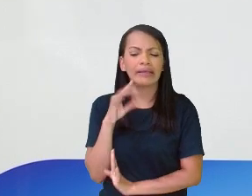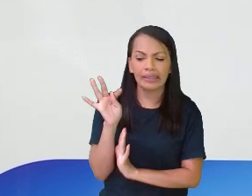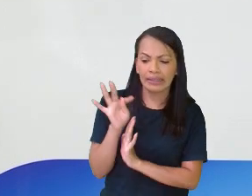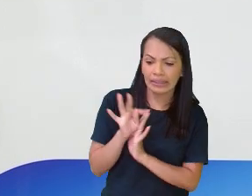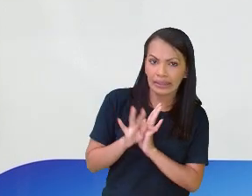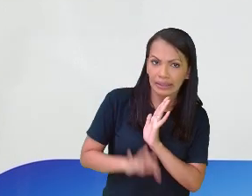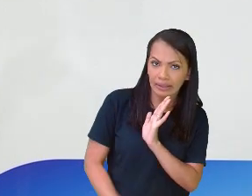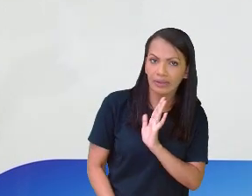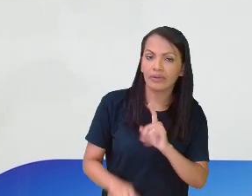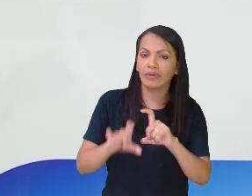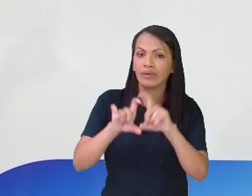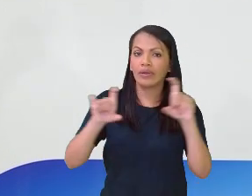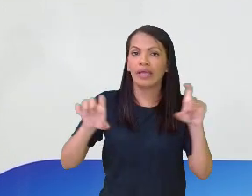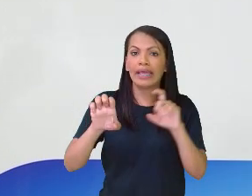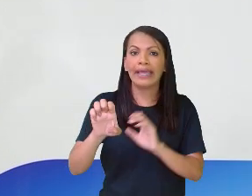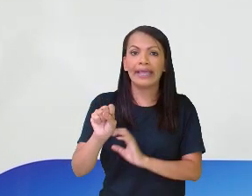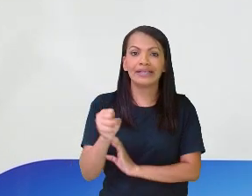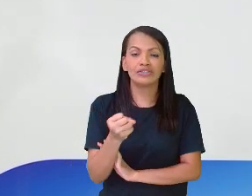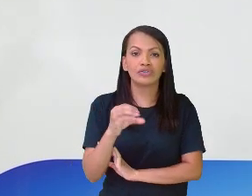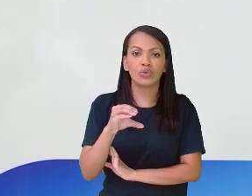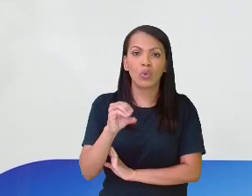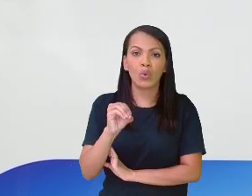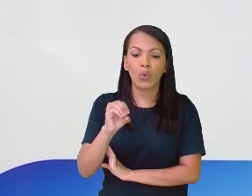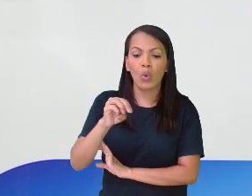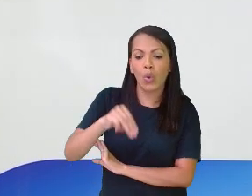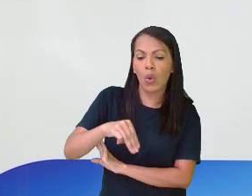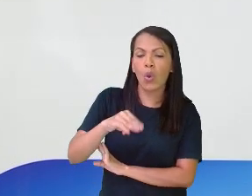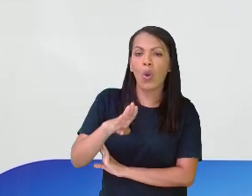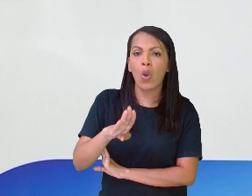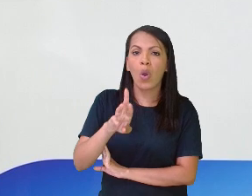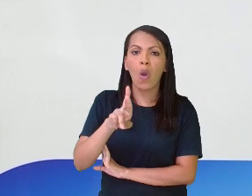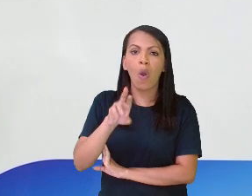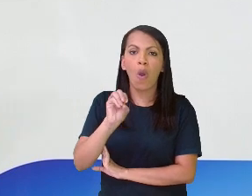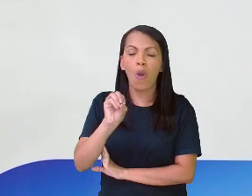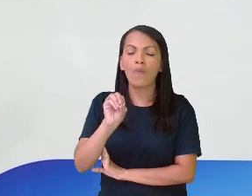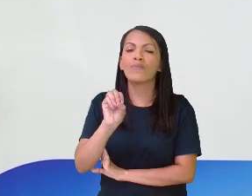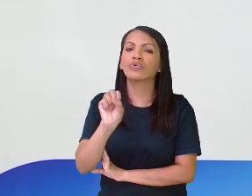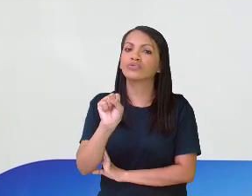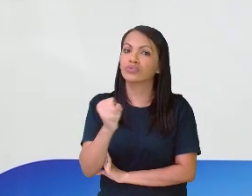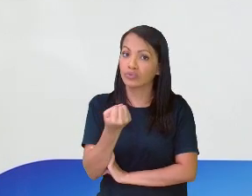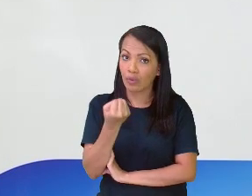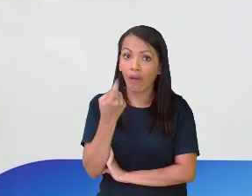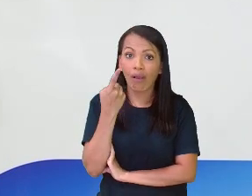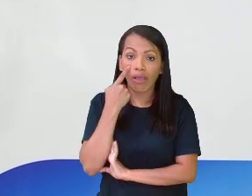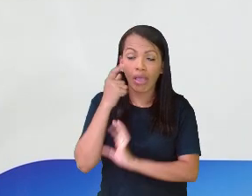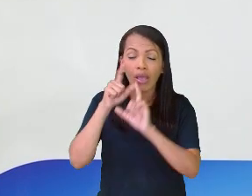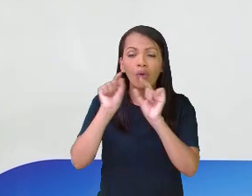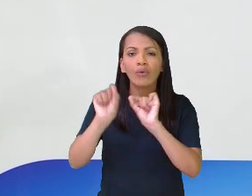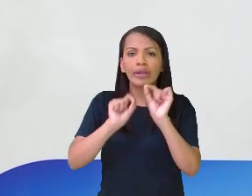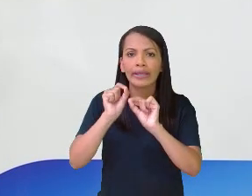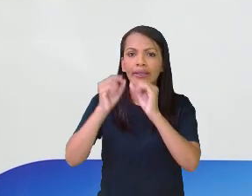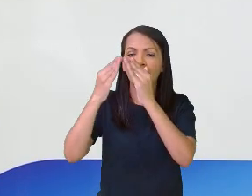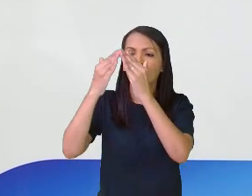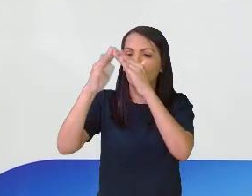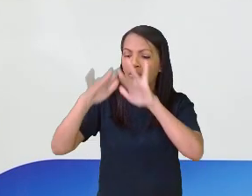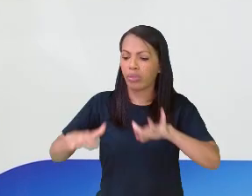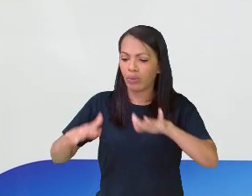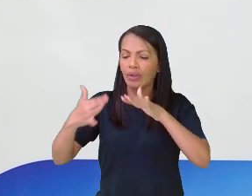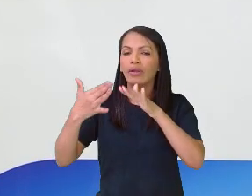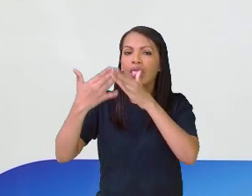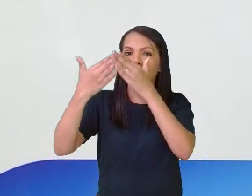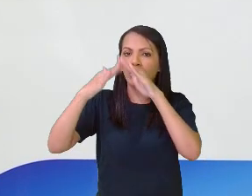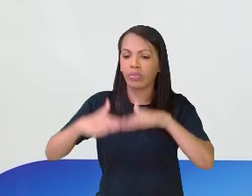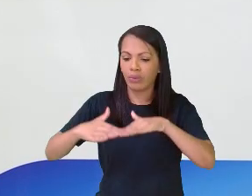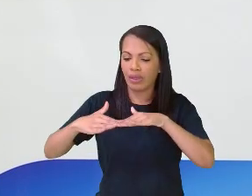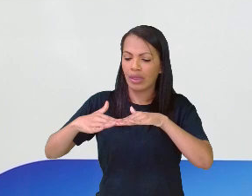como escombros no nosso texto em questão. A gente falou sobre escombros, desmoronamento. Será que